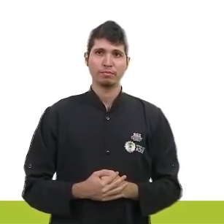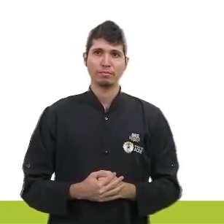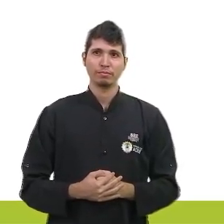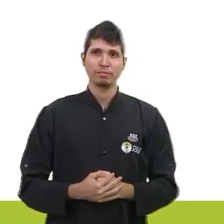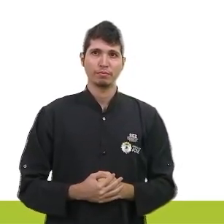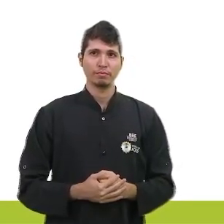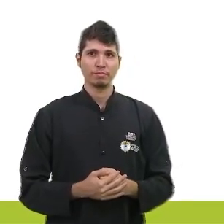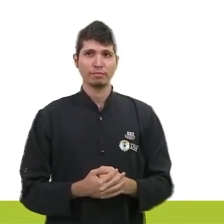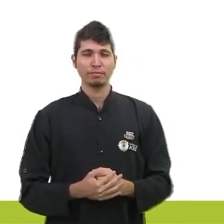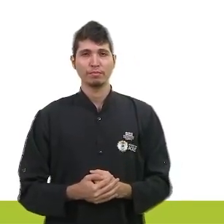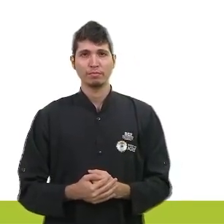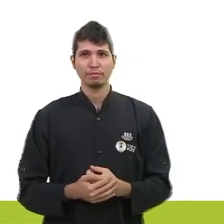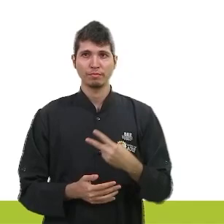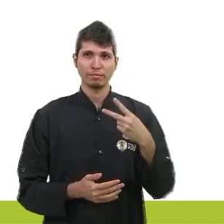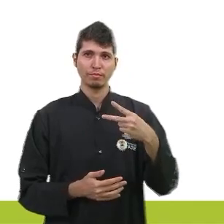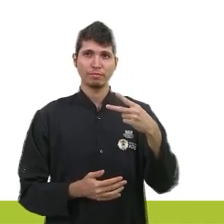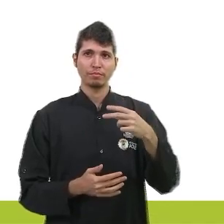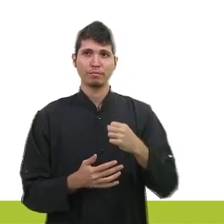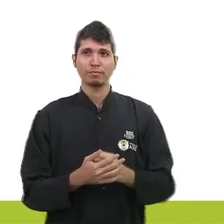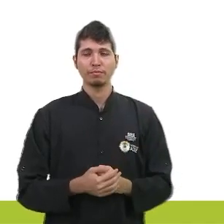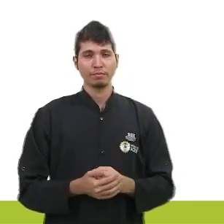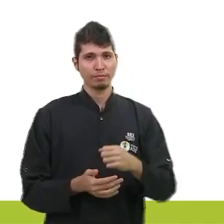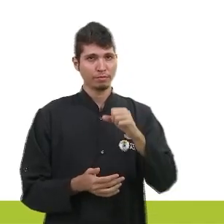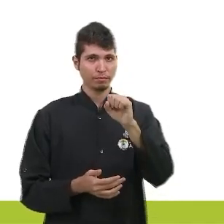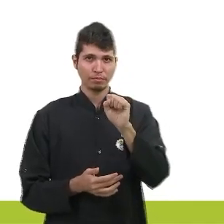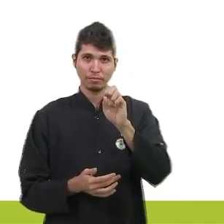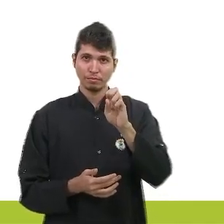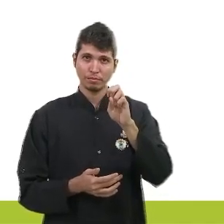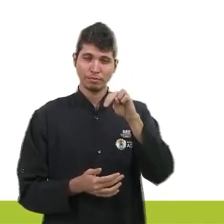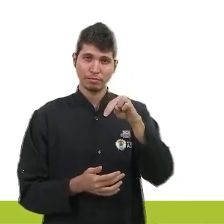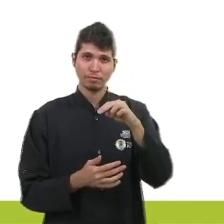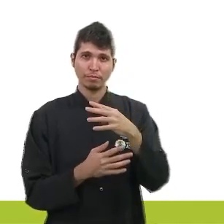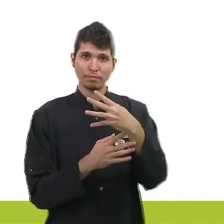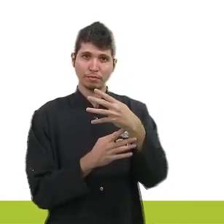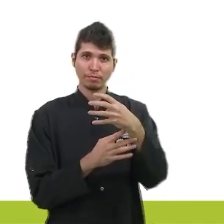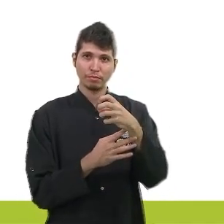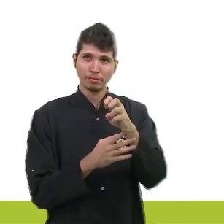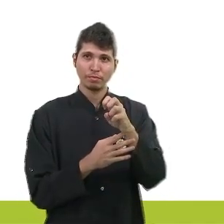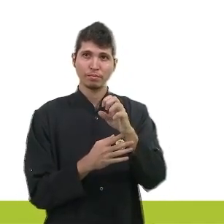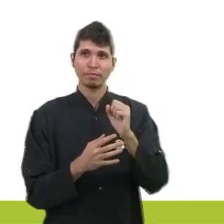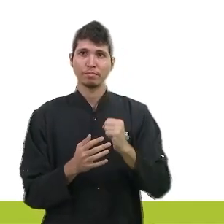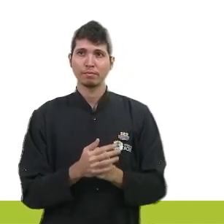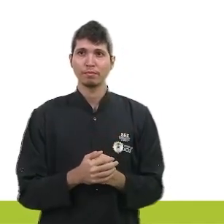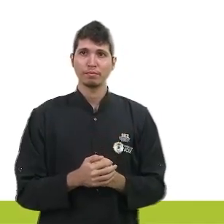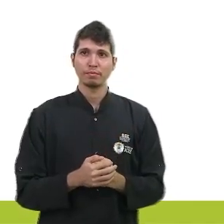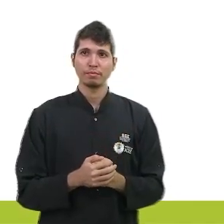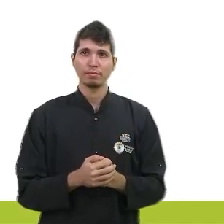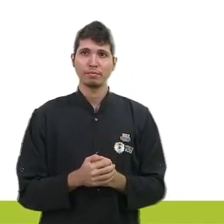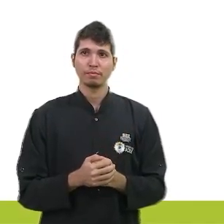Isso é igual ao seno de 45, que é raiz de 2 sobre 2.